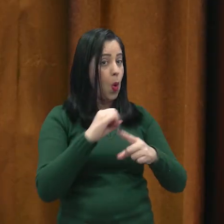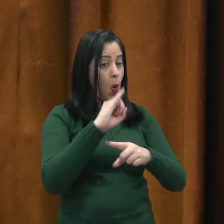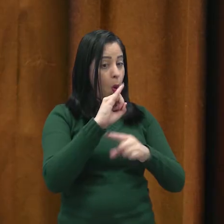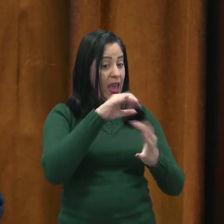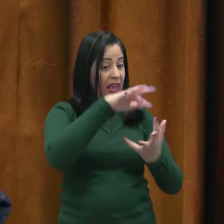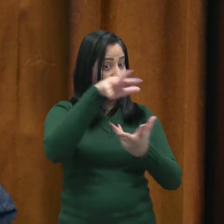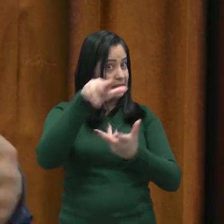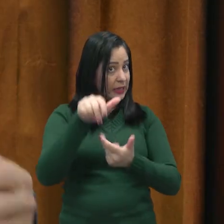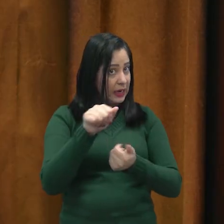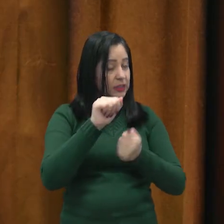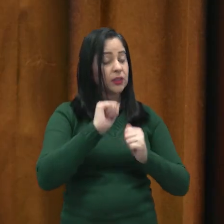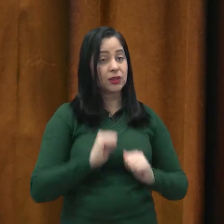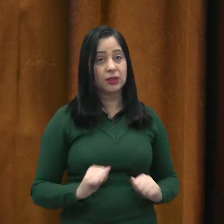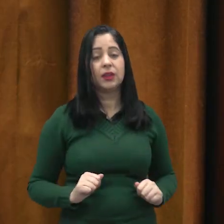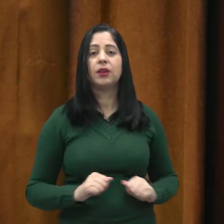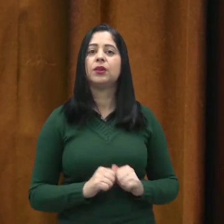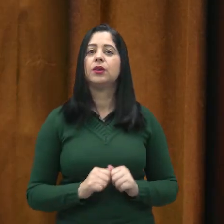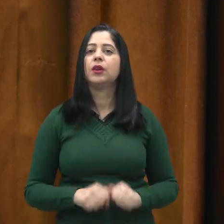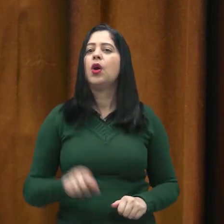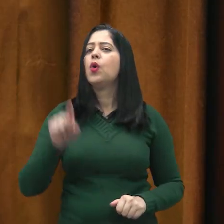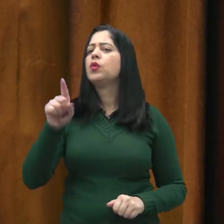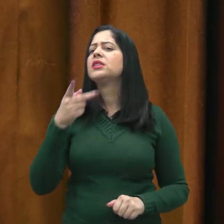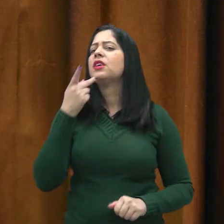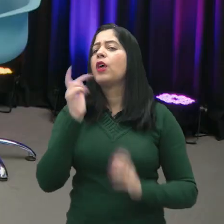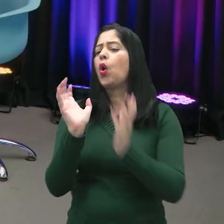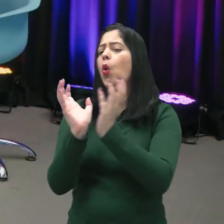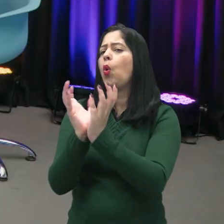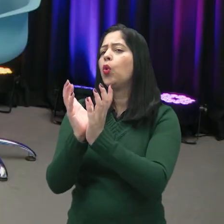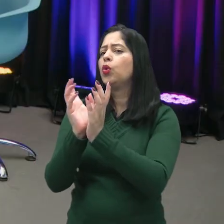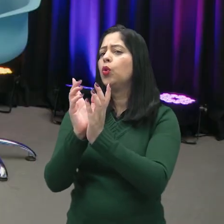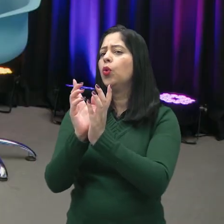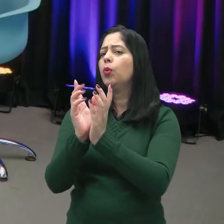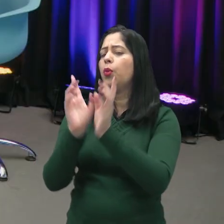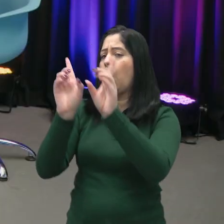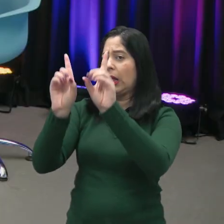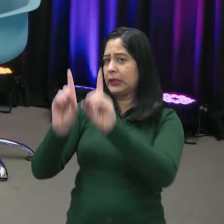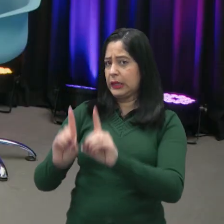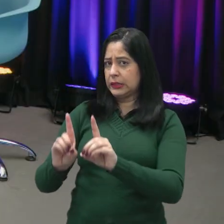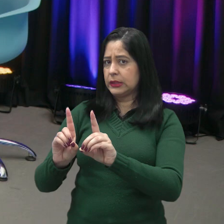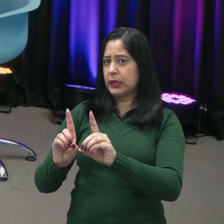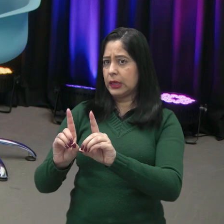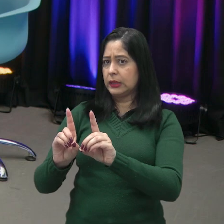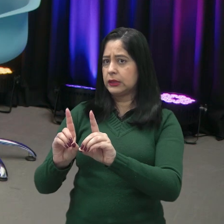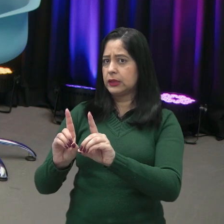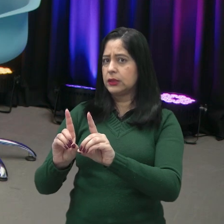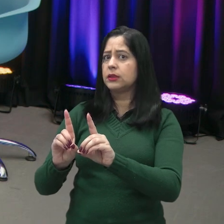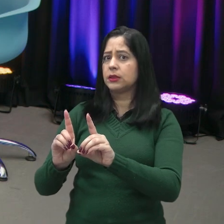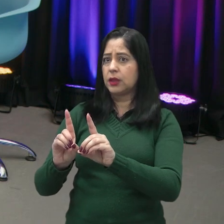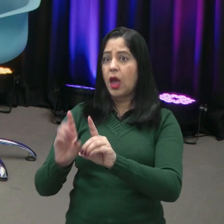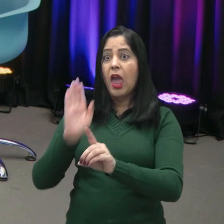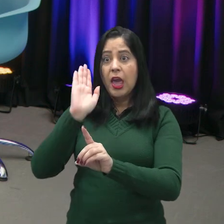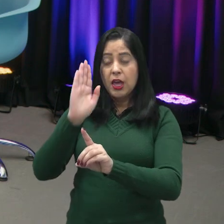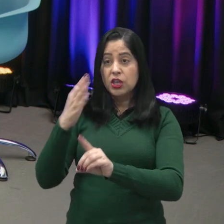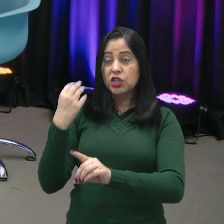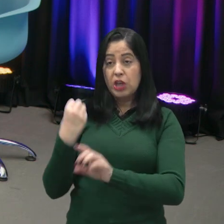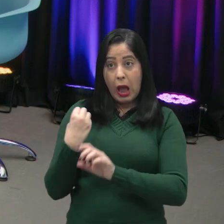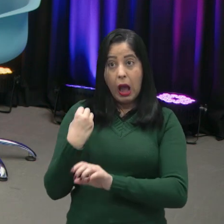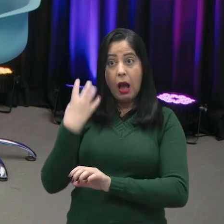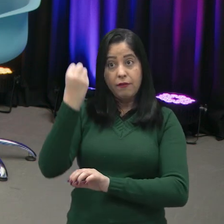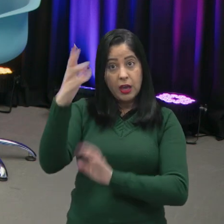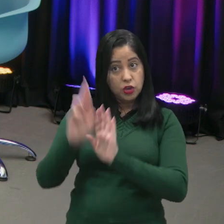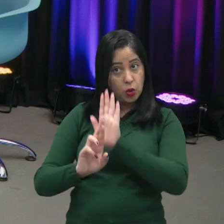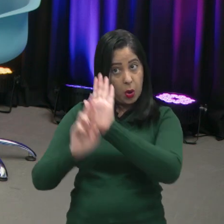campeonatos nacionais, mas sim internacionais. Você falou do PCD, então a gente tem uma equipe de portadores com deficiência que